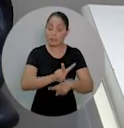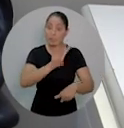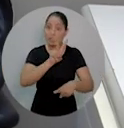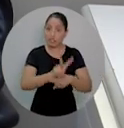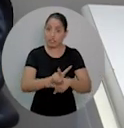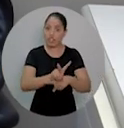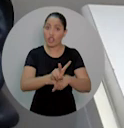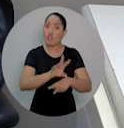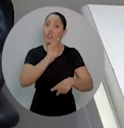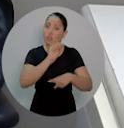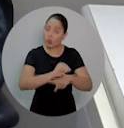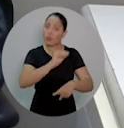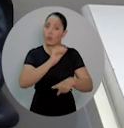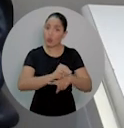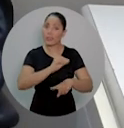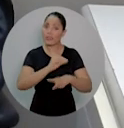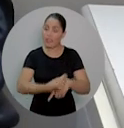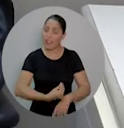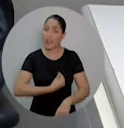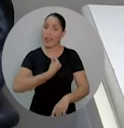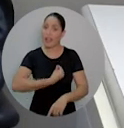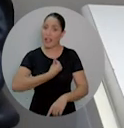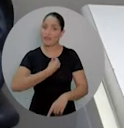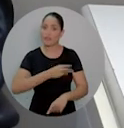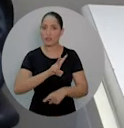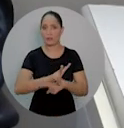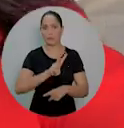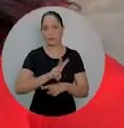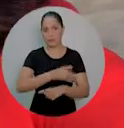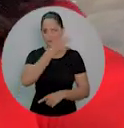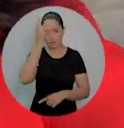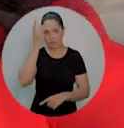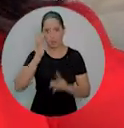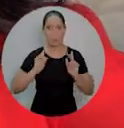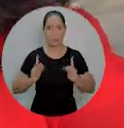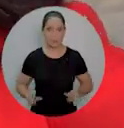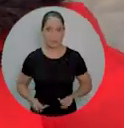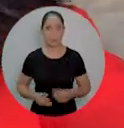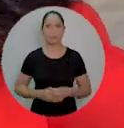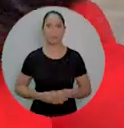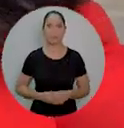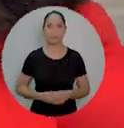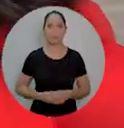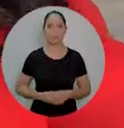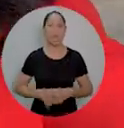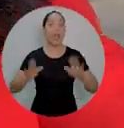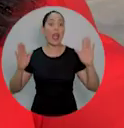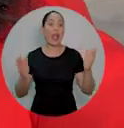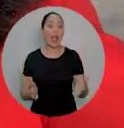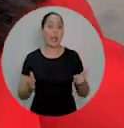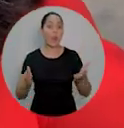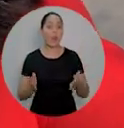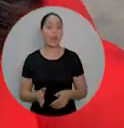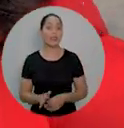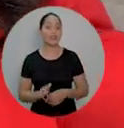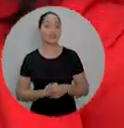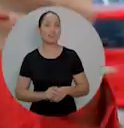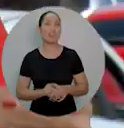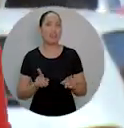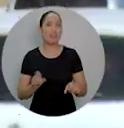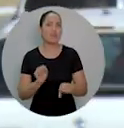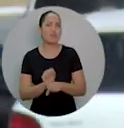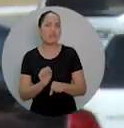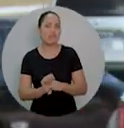zelar, de preservar a vida do ser humano. Doutor Armando, agora eu vou sair da conexão direta com o